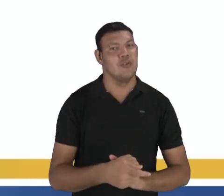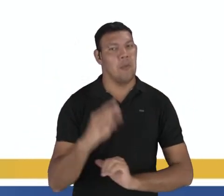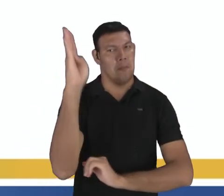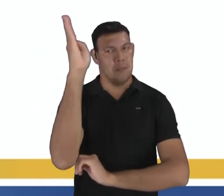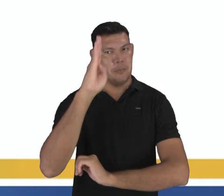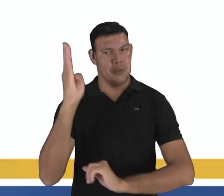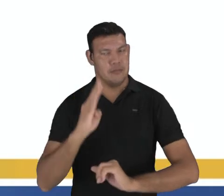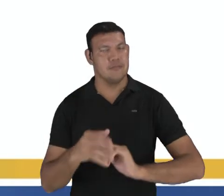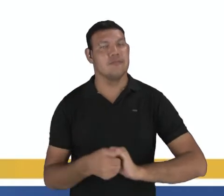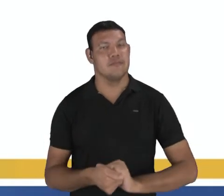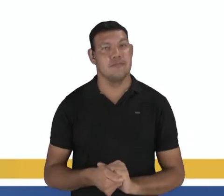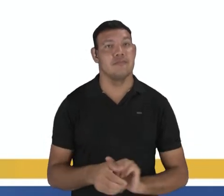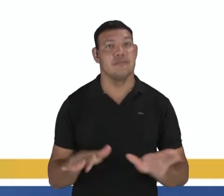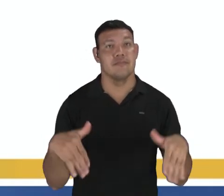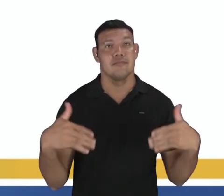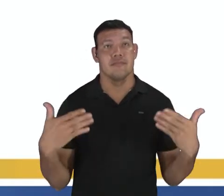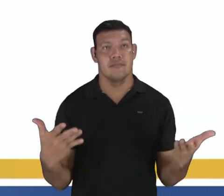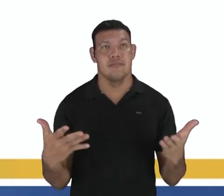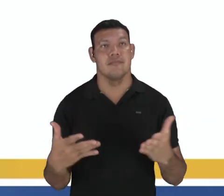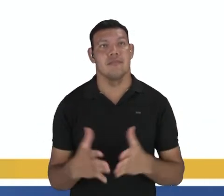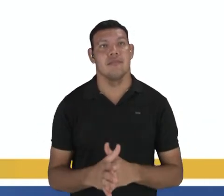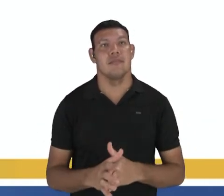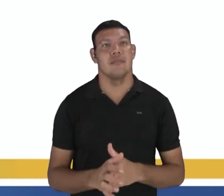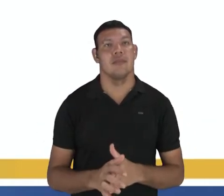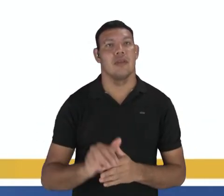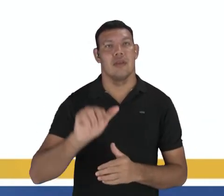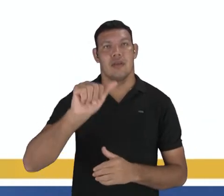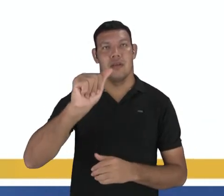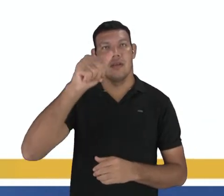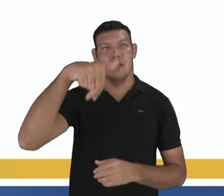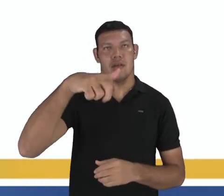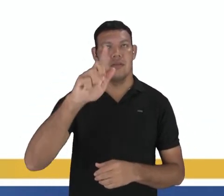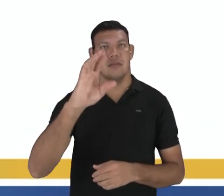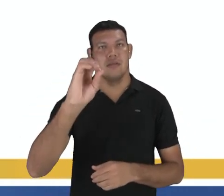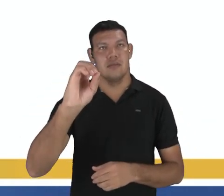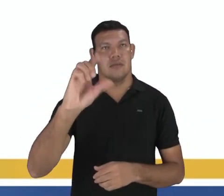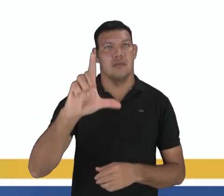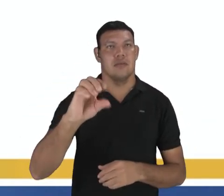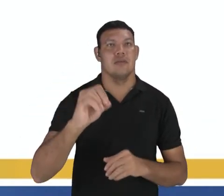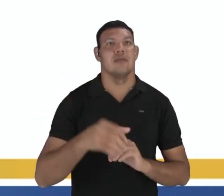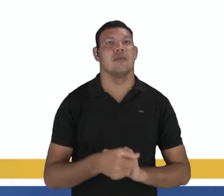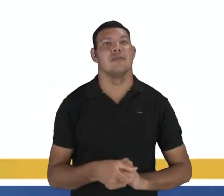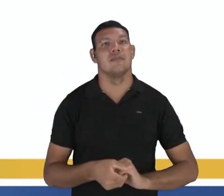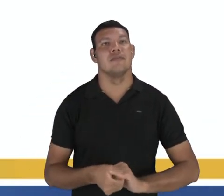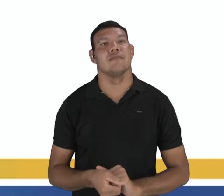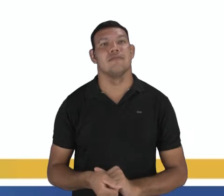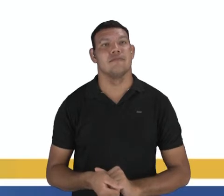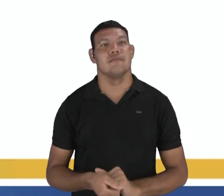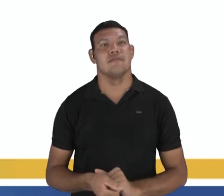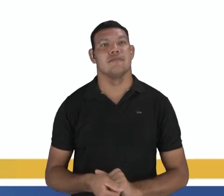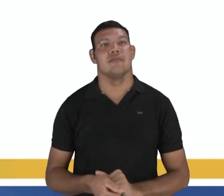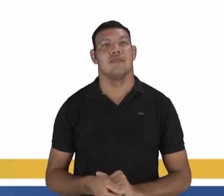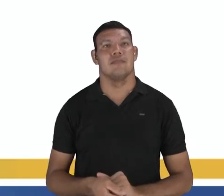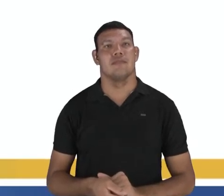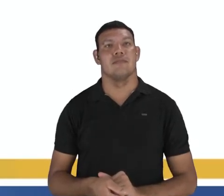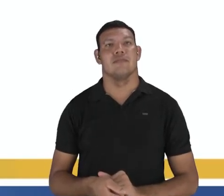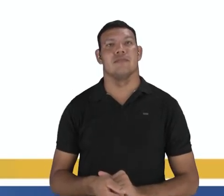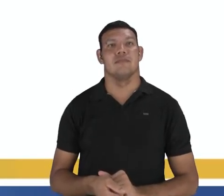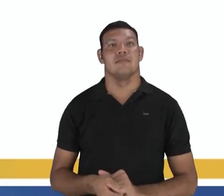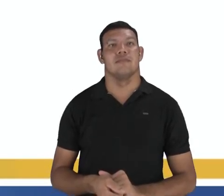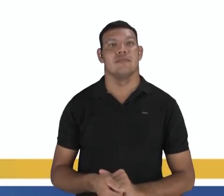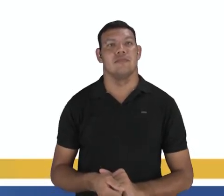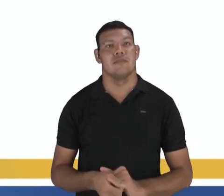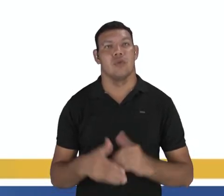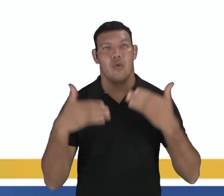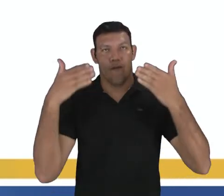país, tá? Atuais, né, Angola, Congo, República Dominicana do Congo, né, centralizavam o poder político e